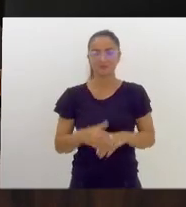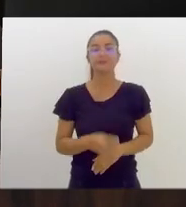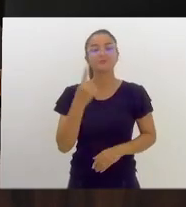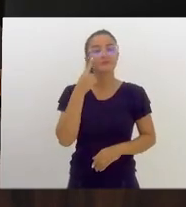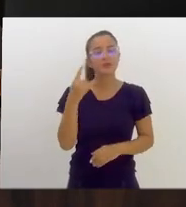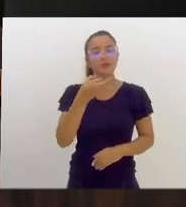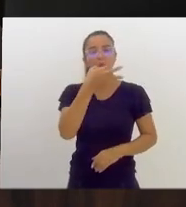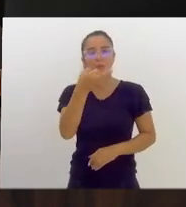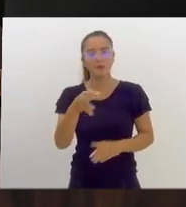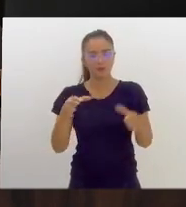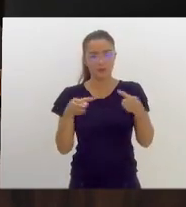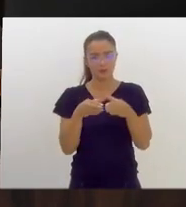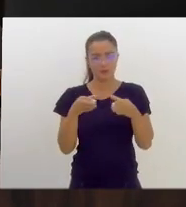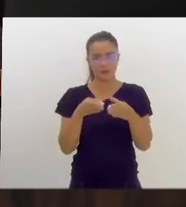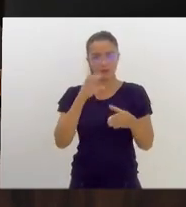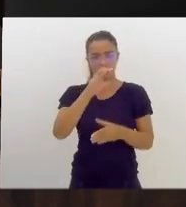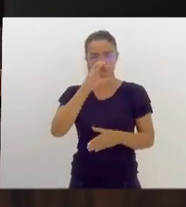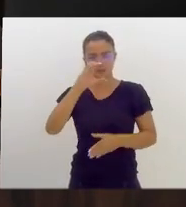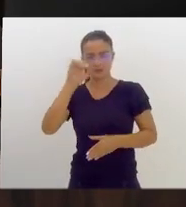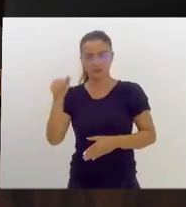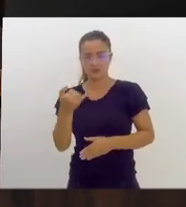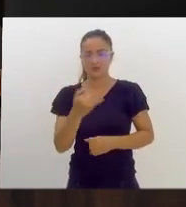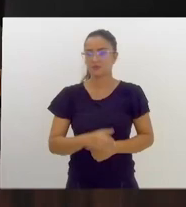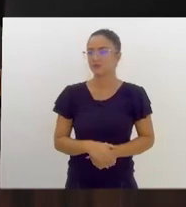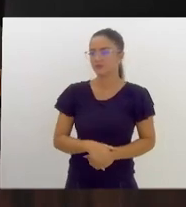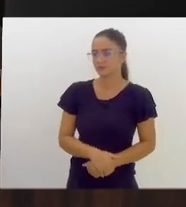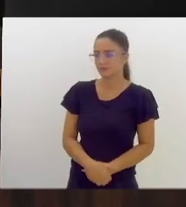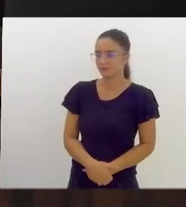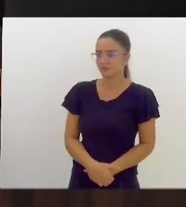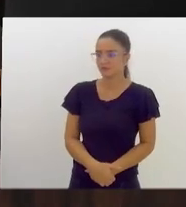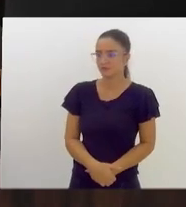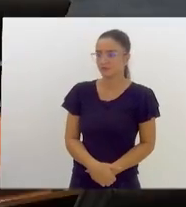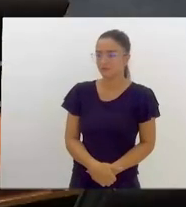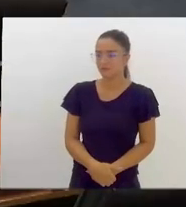Constituição e Justiça, deputado Chico Machado,